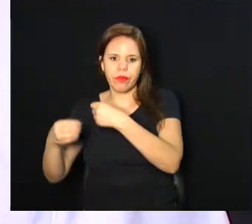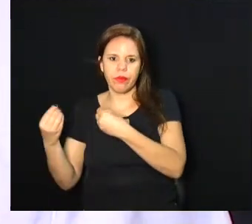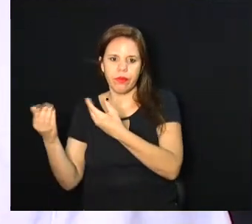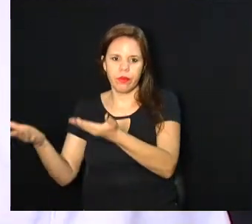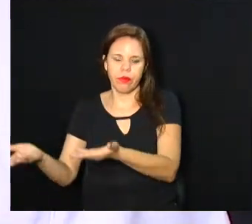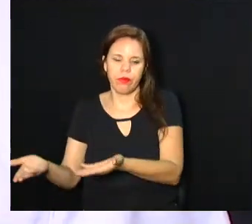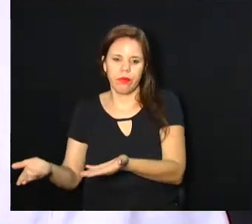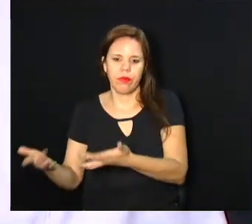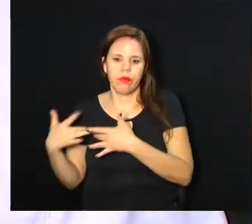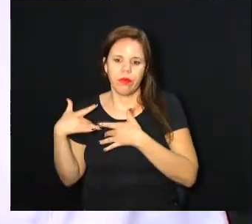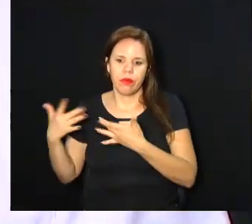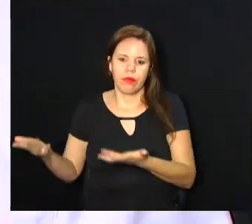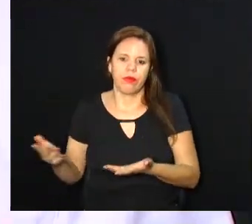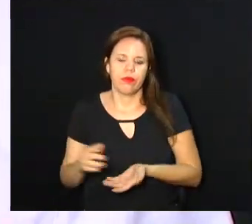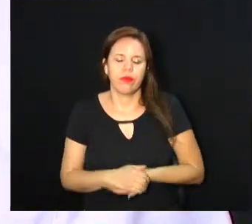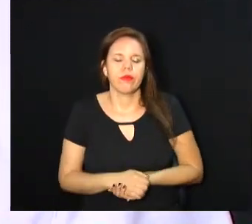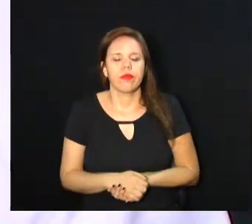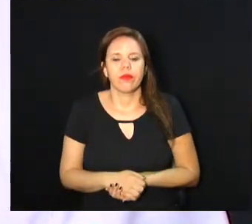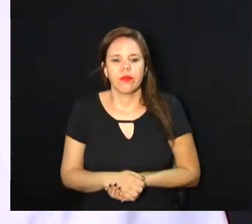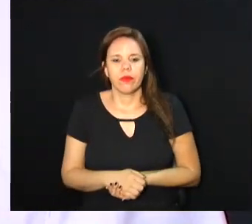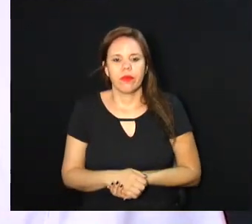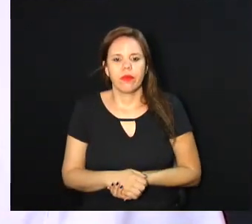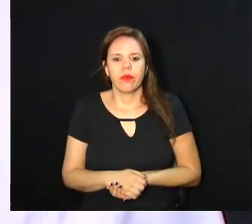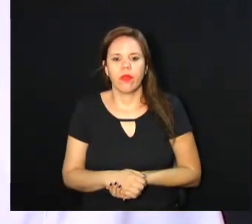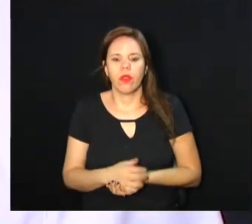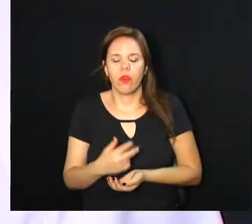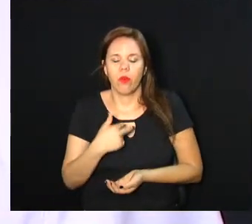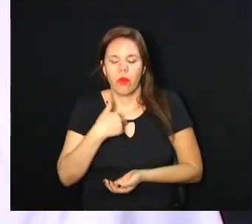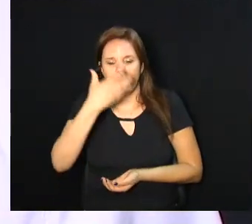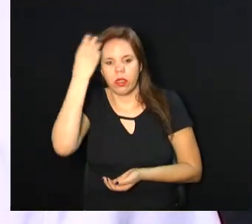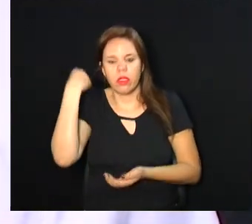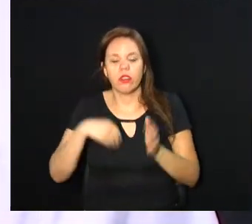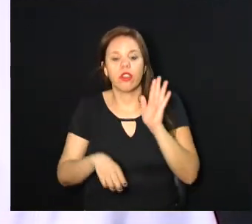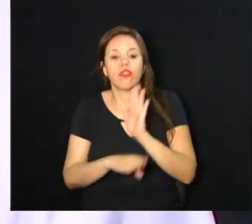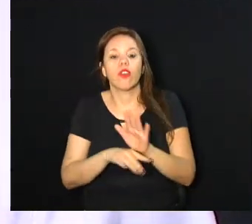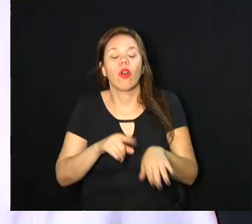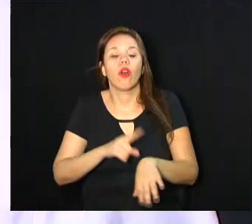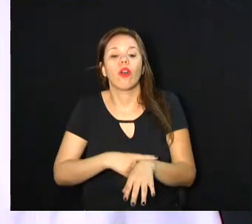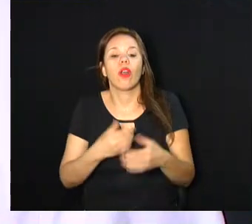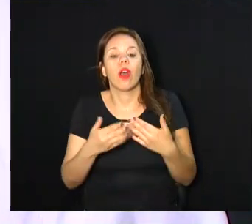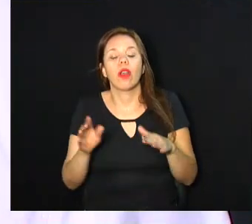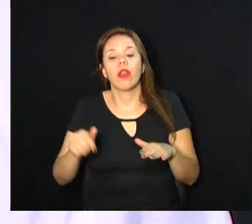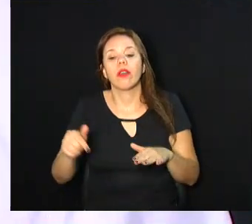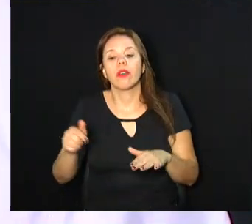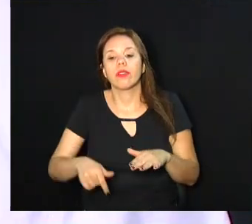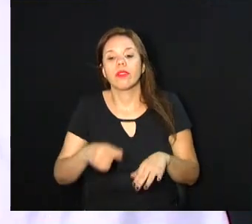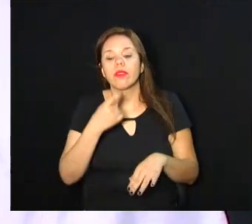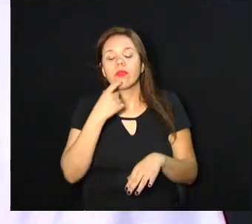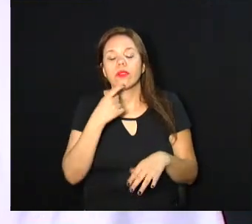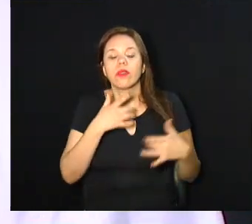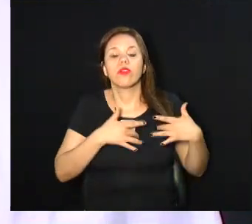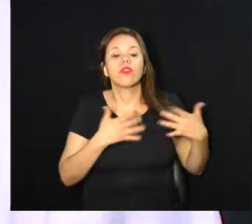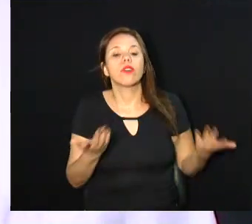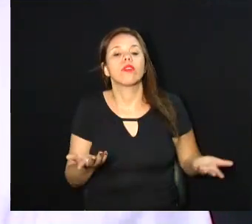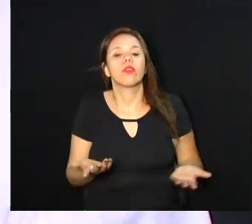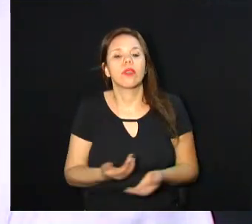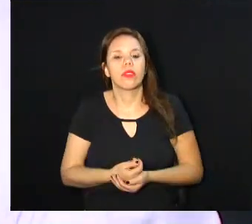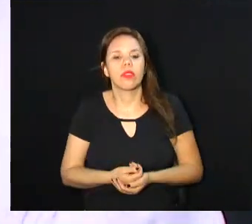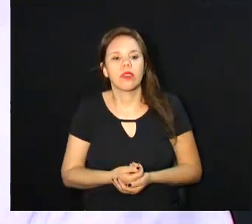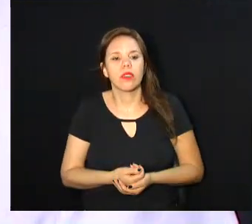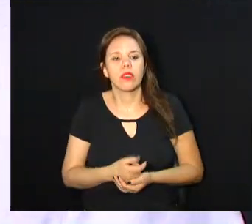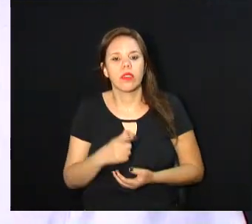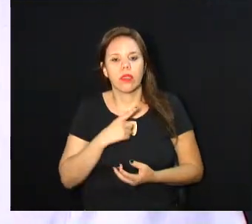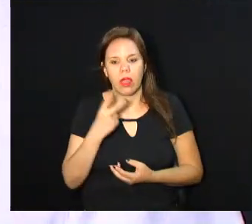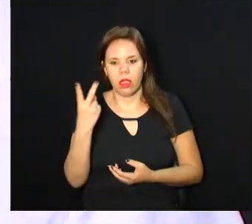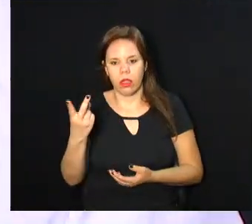entregar suas doações. Agora não pode deixar de ajudar. O horário de funcionamento aqui para deixar essa doação, qual que é? Nós temos